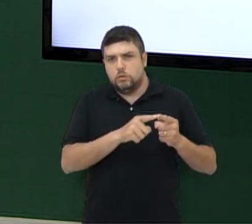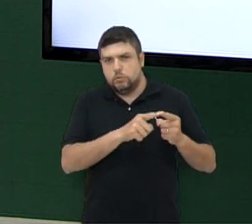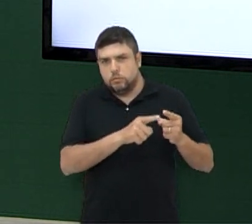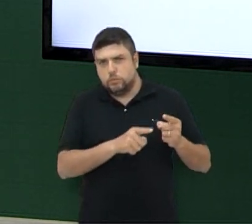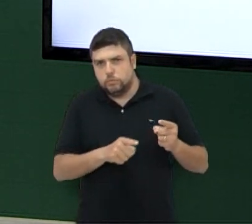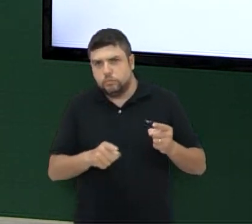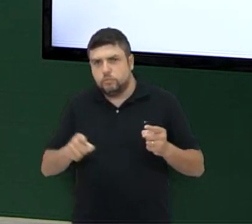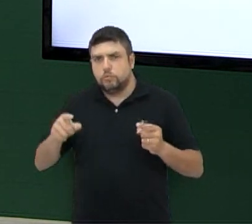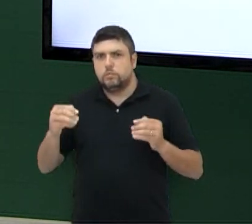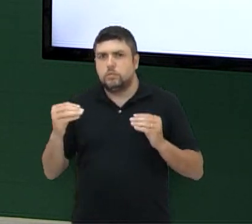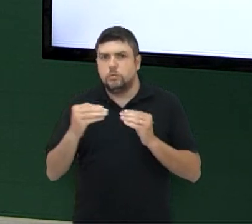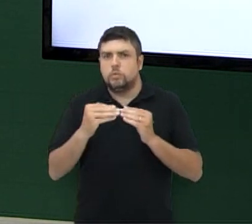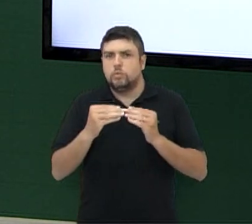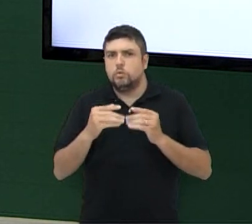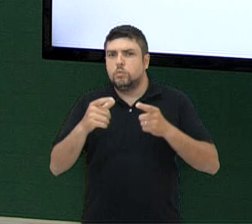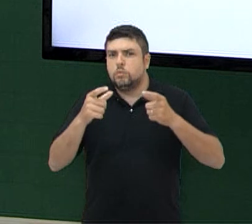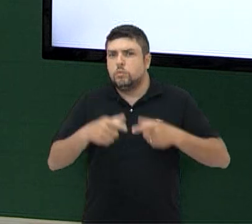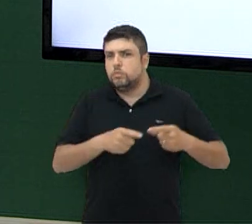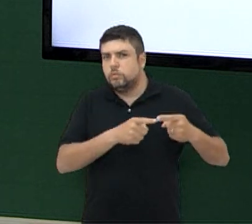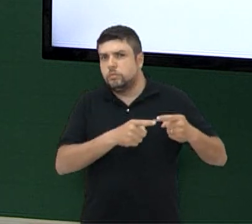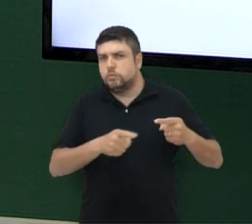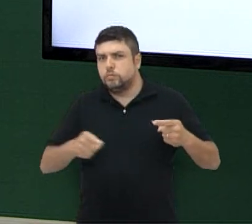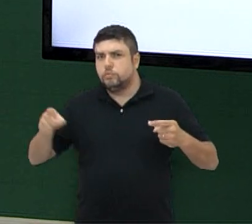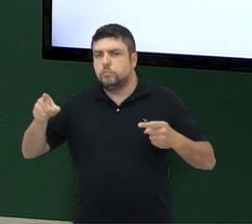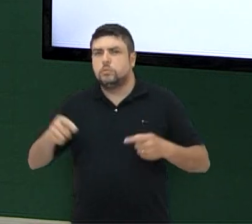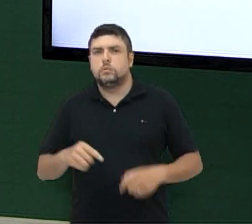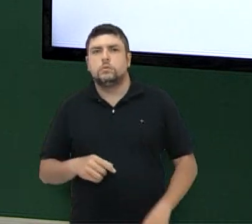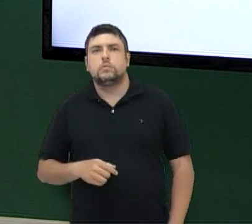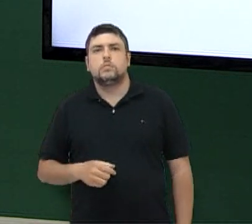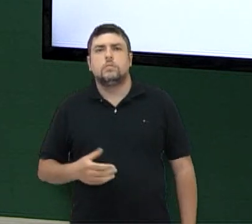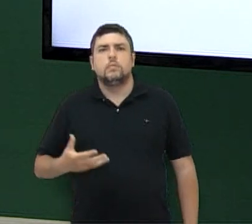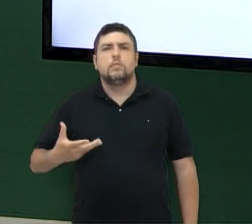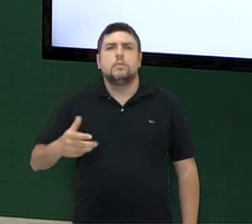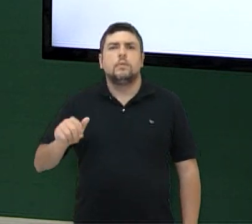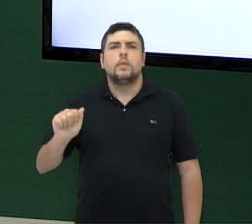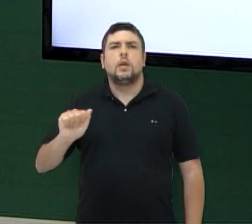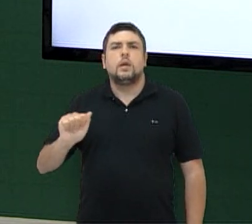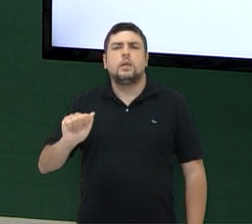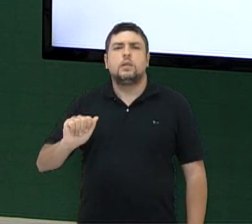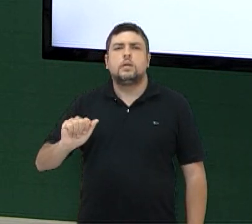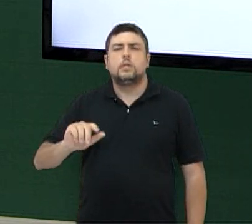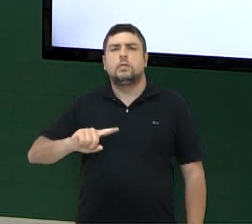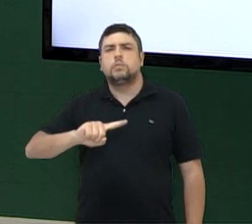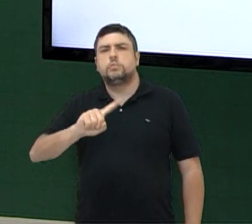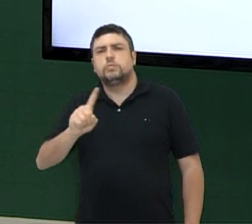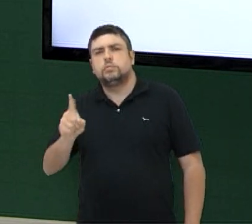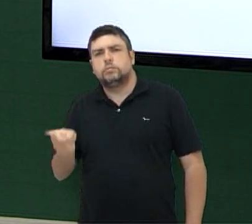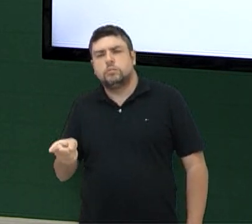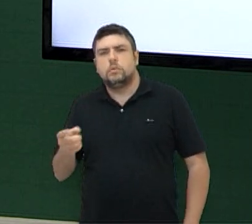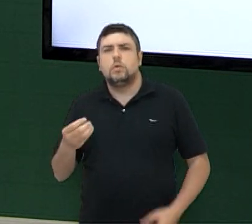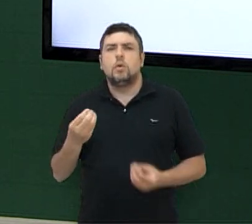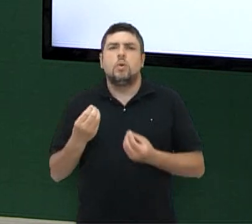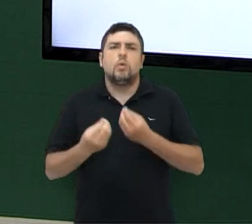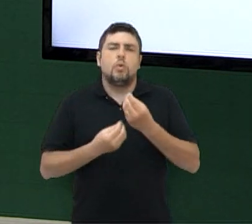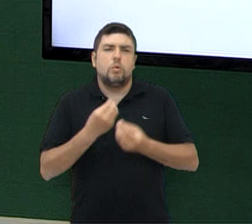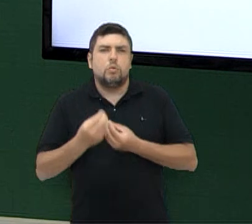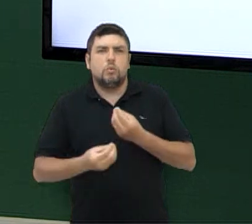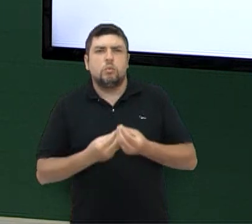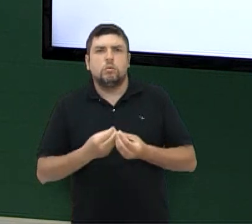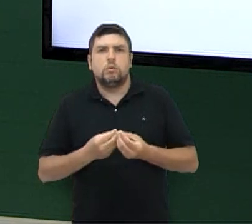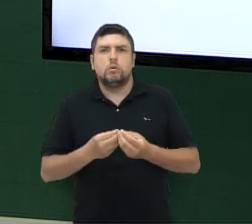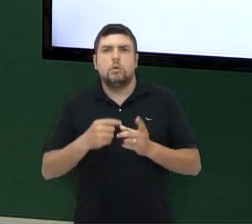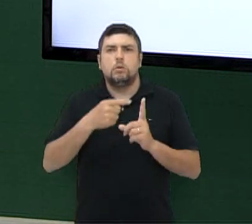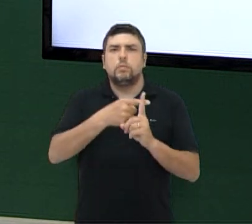sua aceleração, né? Se você for analisar, essa aceleração, ela vai ser positiva ou